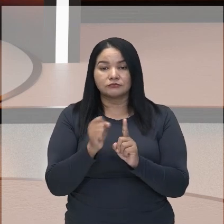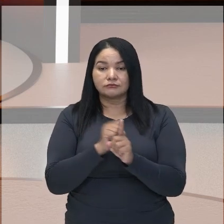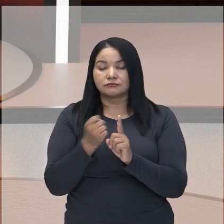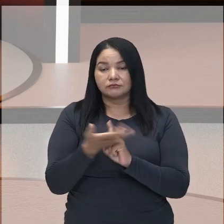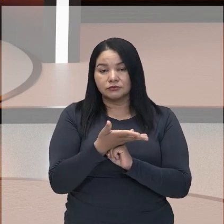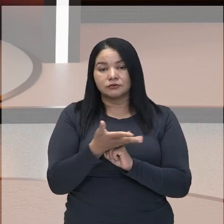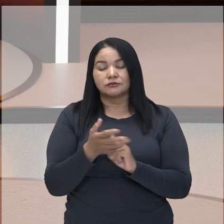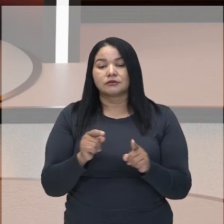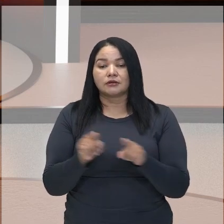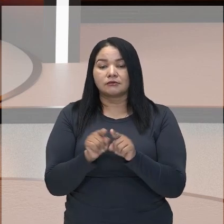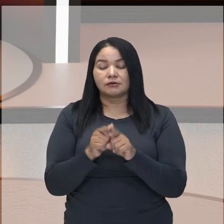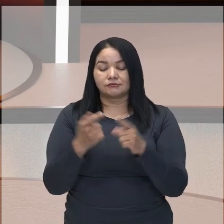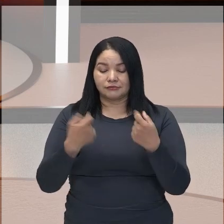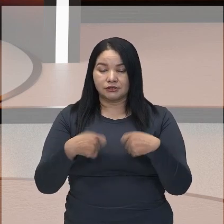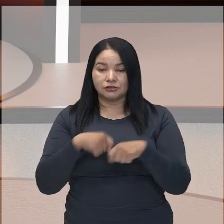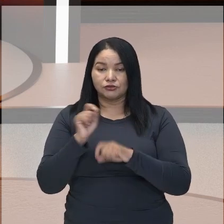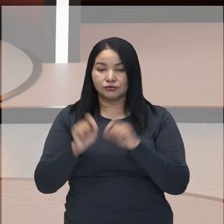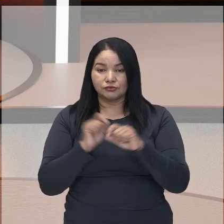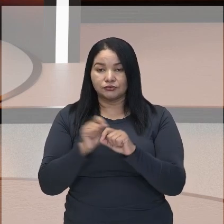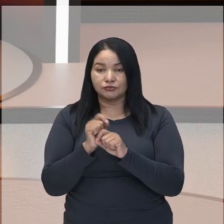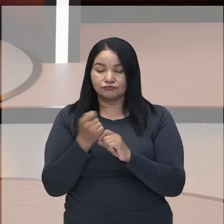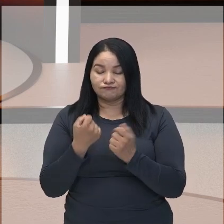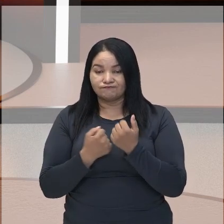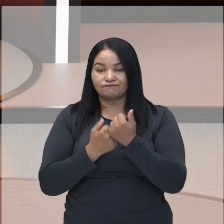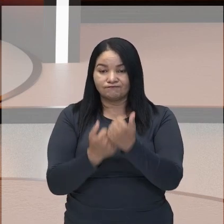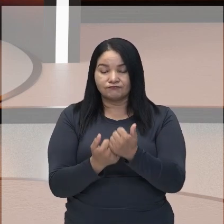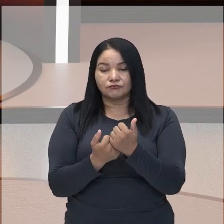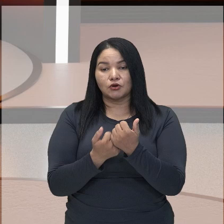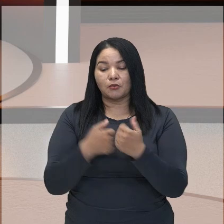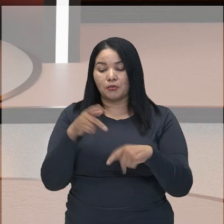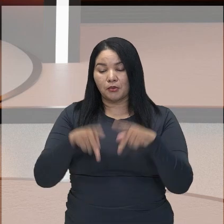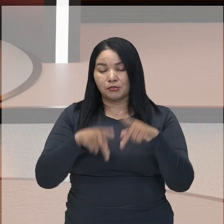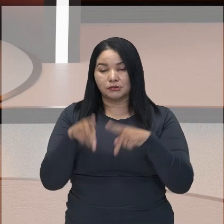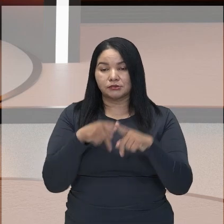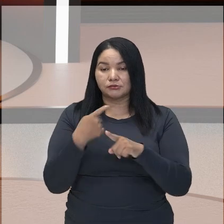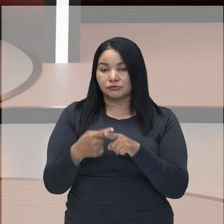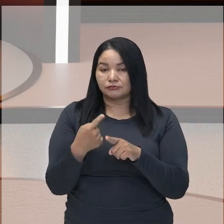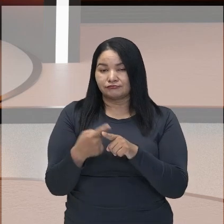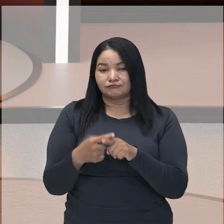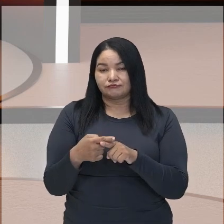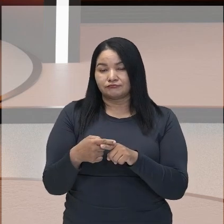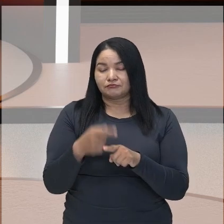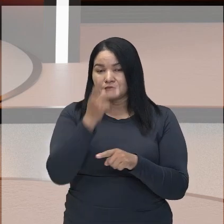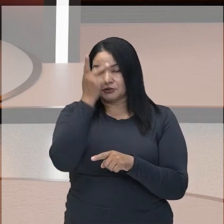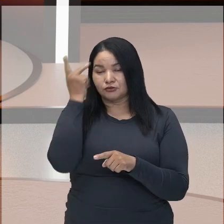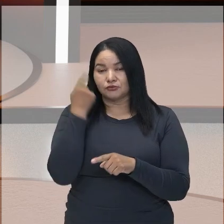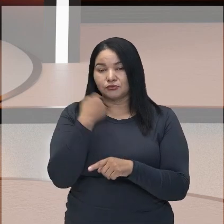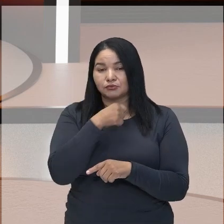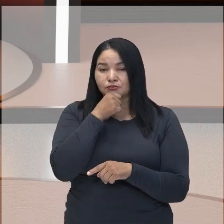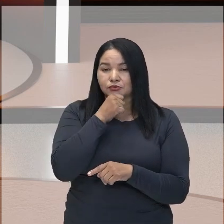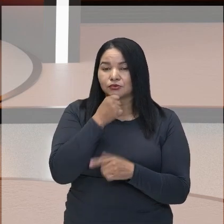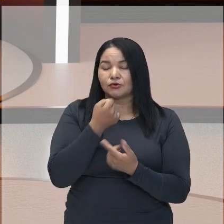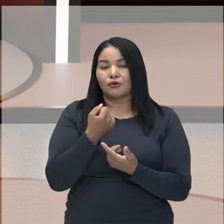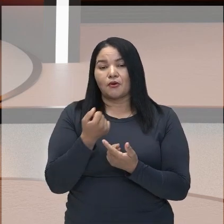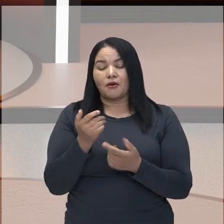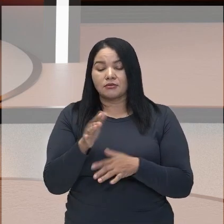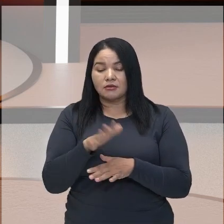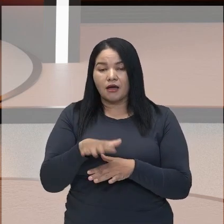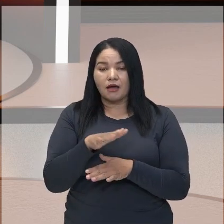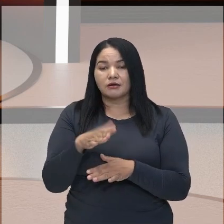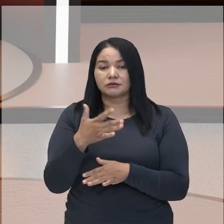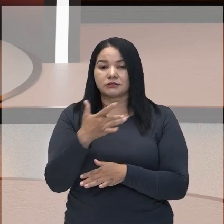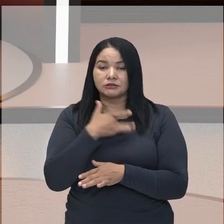A necessidade de um maior suporte para essa população, os idosos, né? Principalmente voltada à parte da saúde e